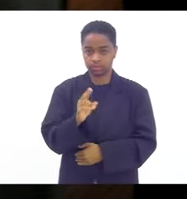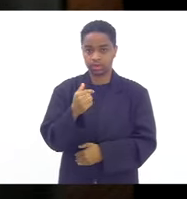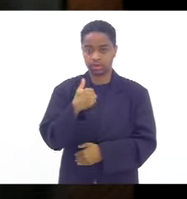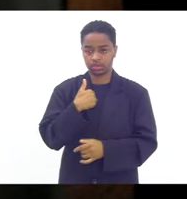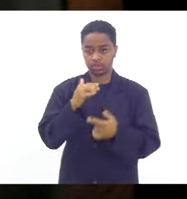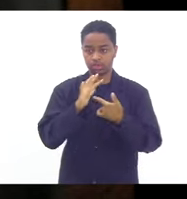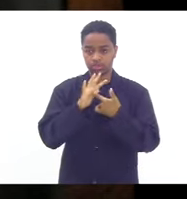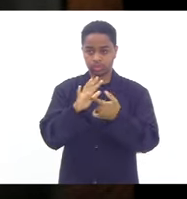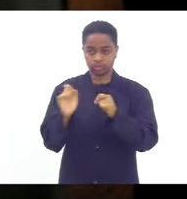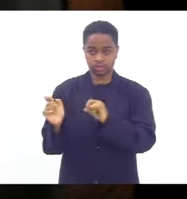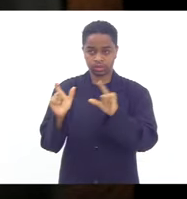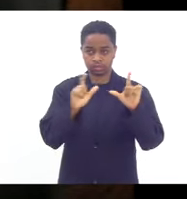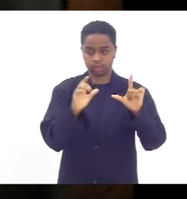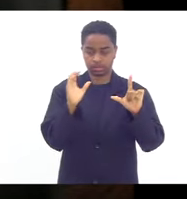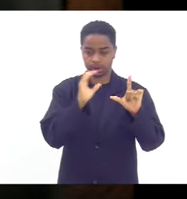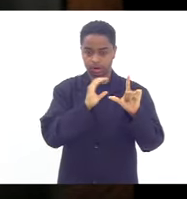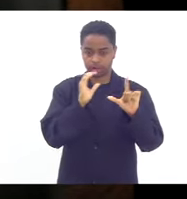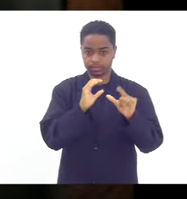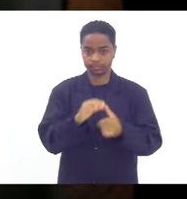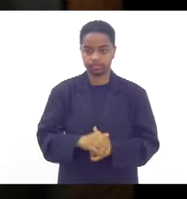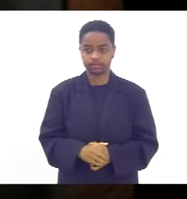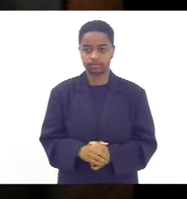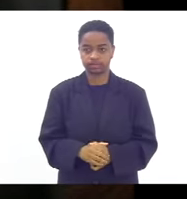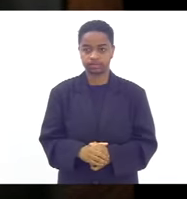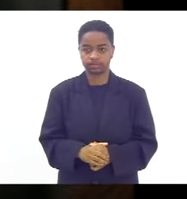minha breve apresentação.